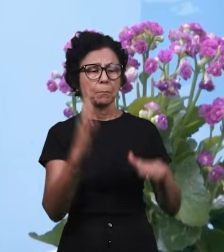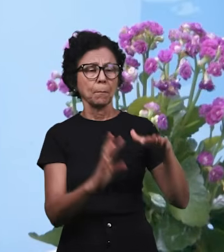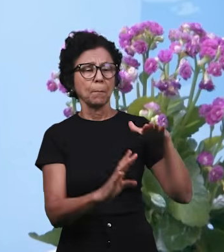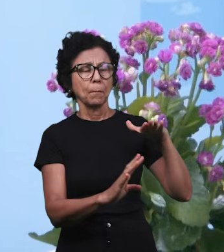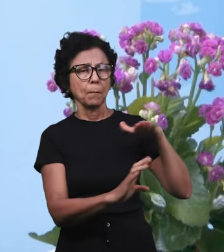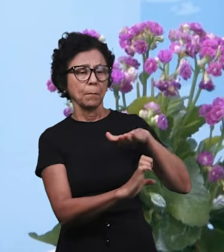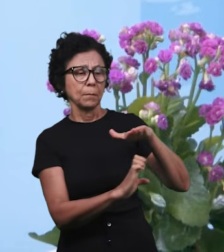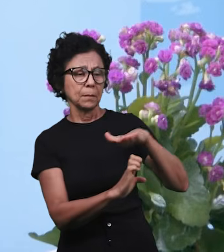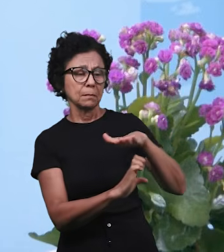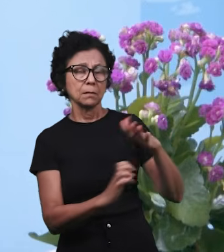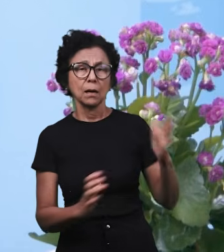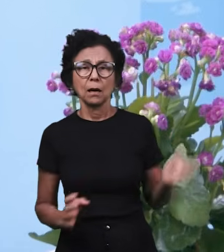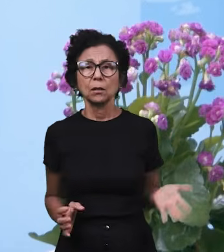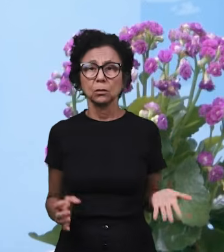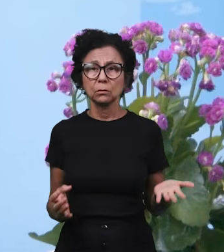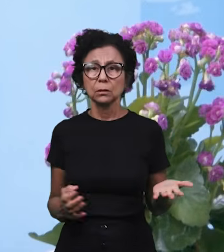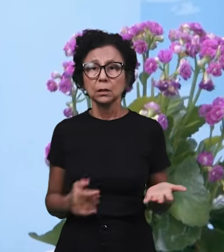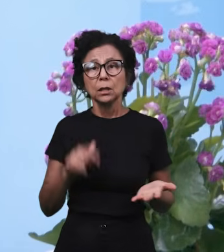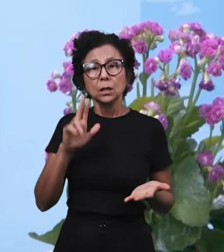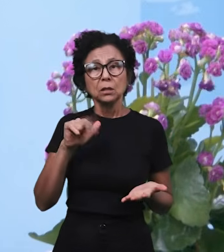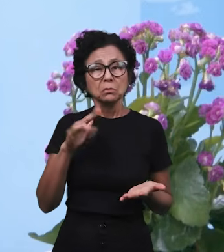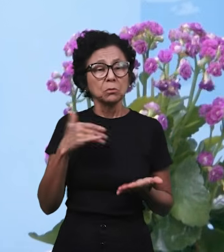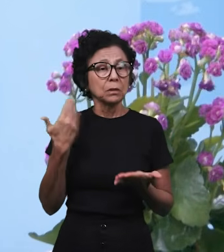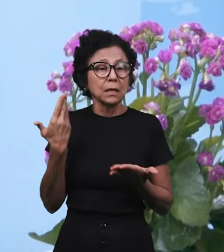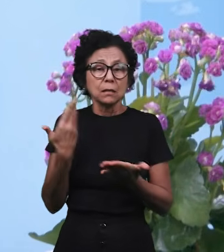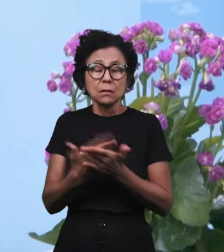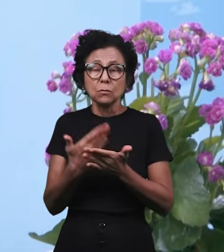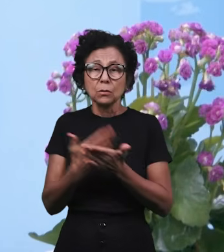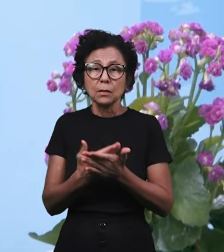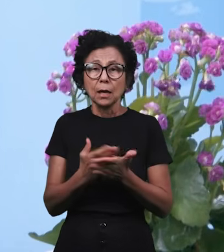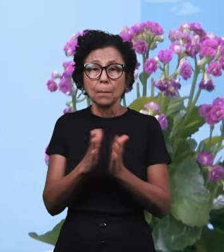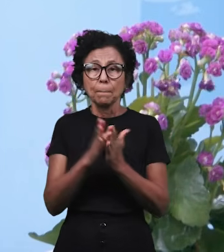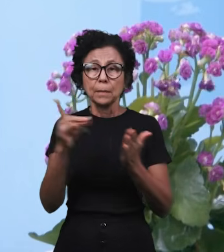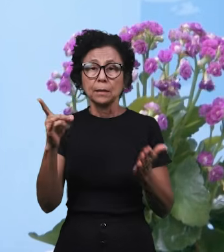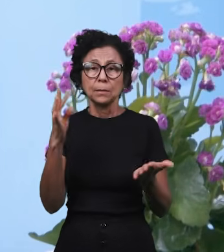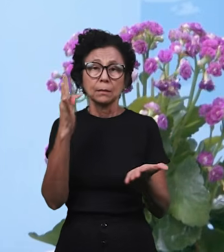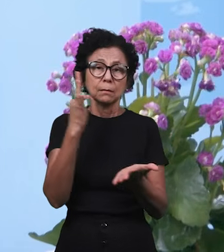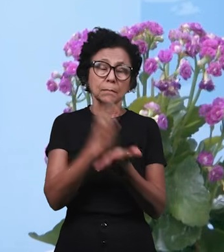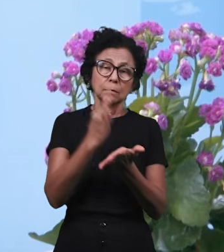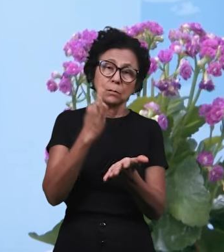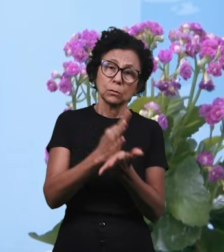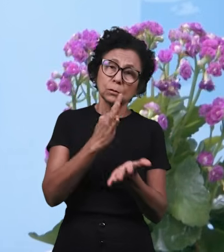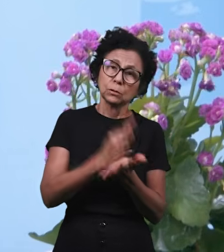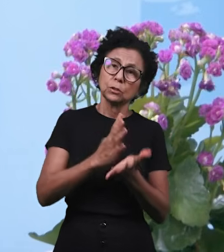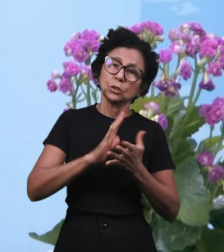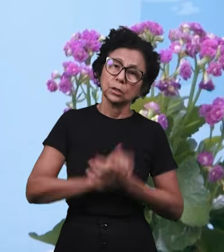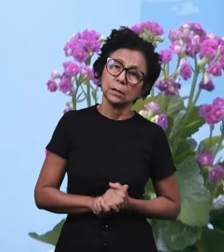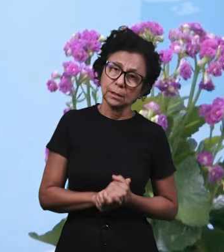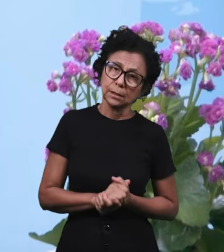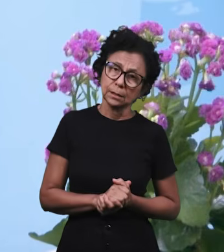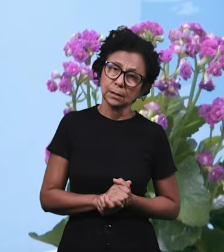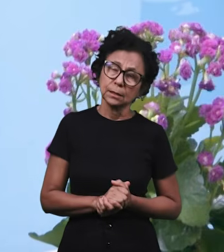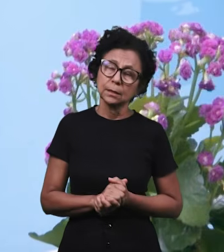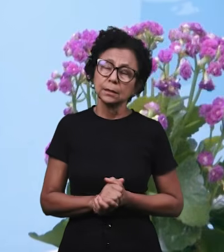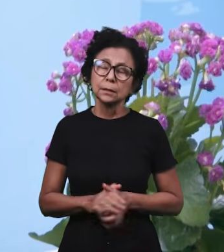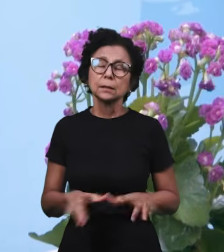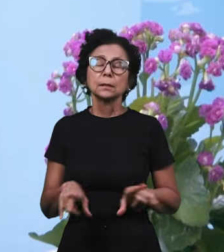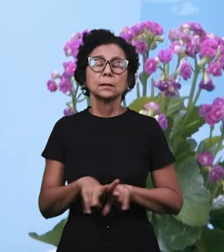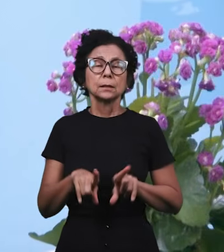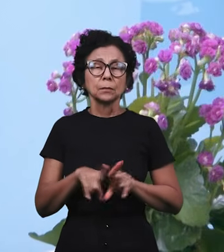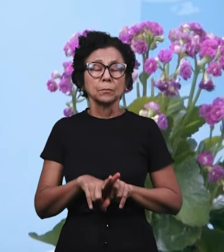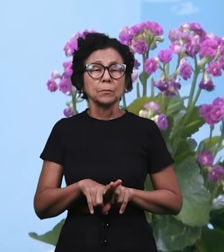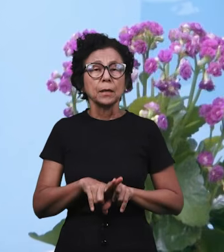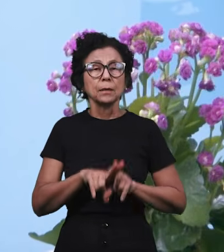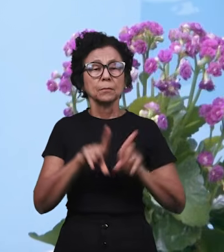nem fizeram teologia, mas que estudam, buscam a palavra do Senhor e o principal, buscam a revelação. Então, quando a gente vem